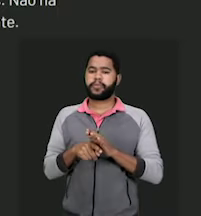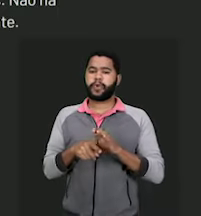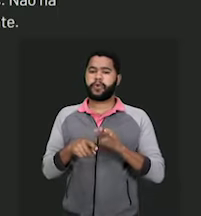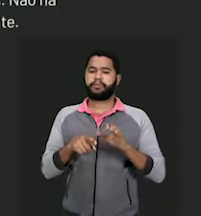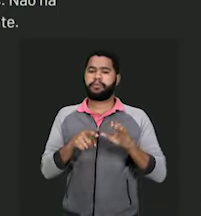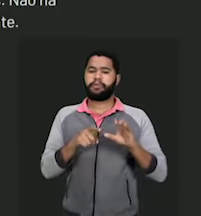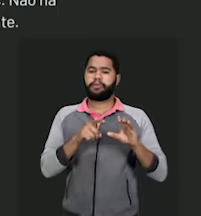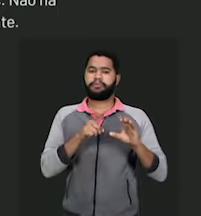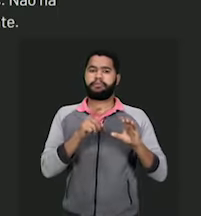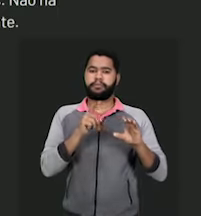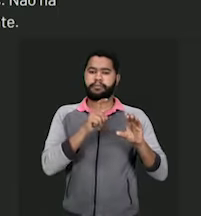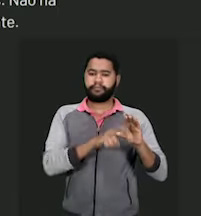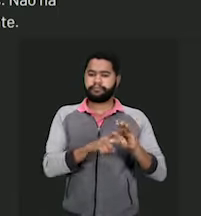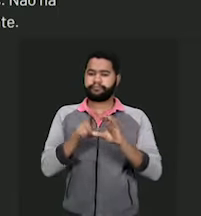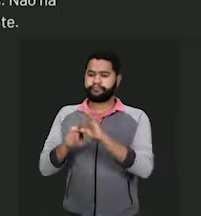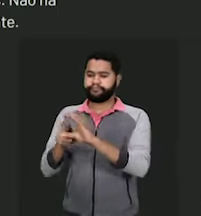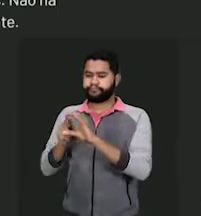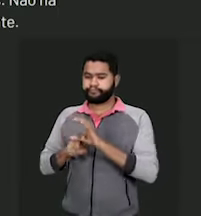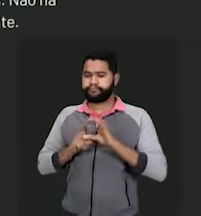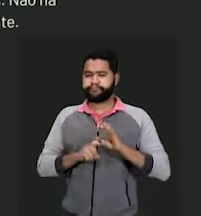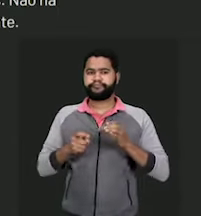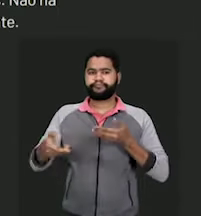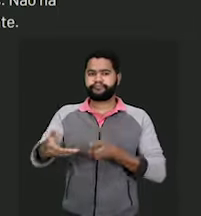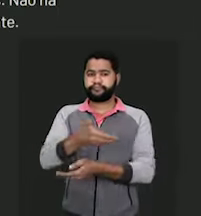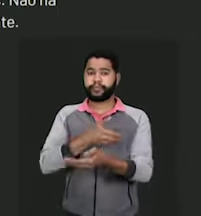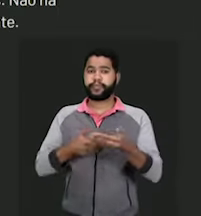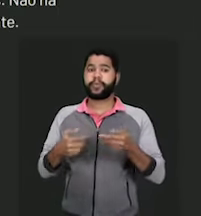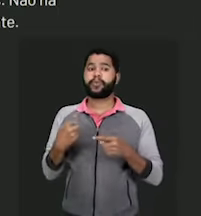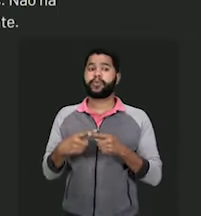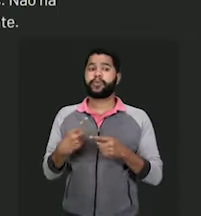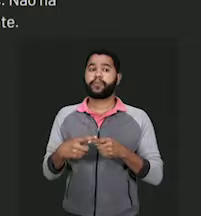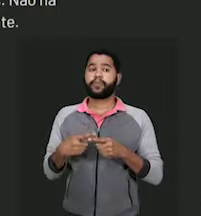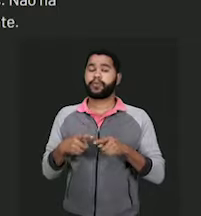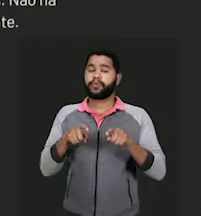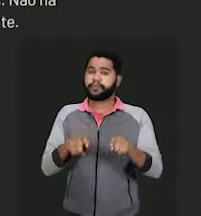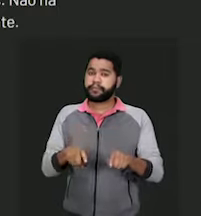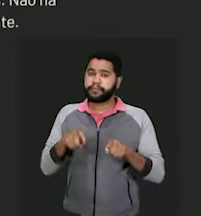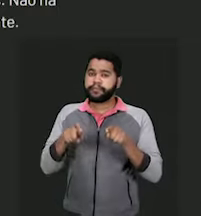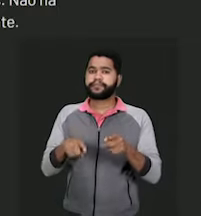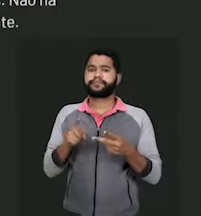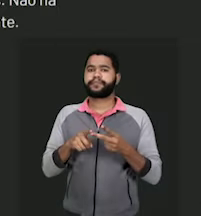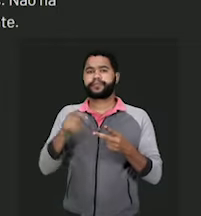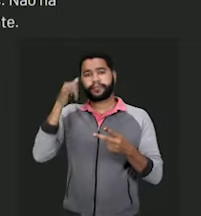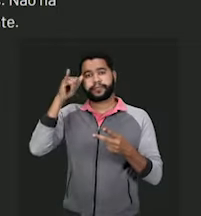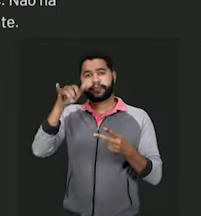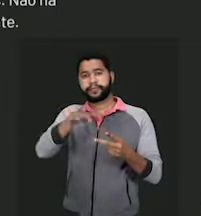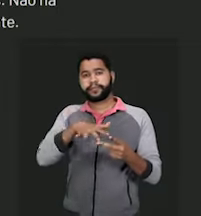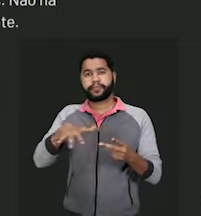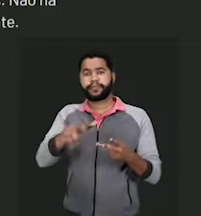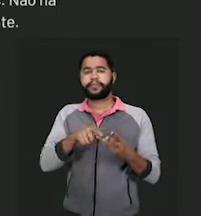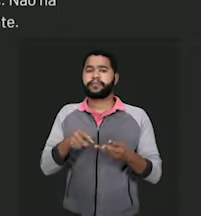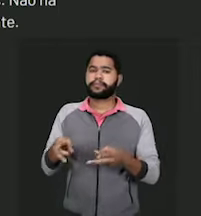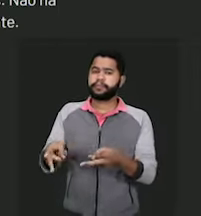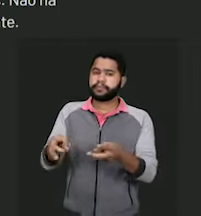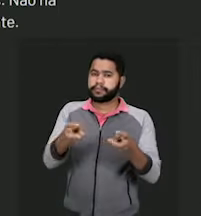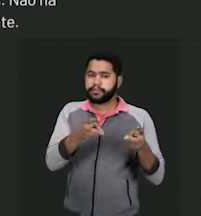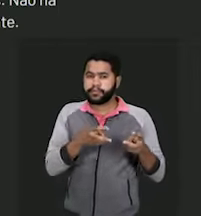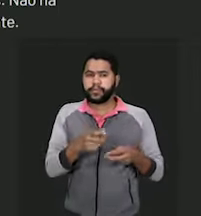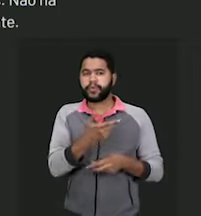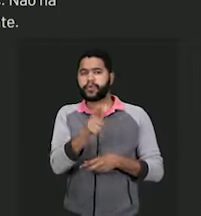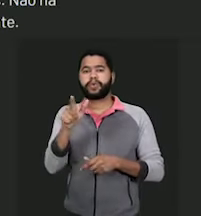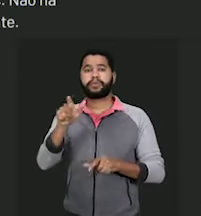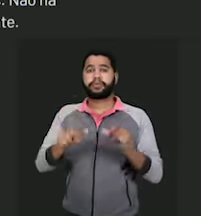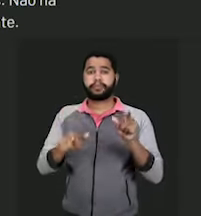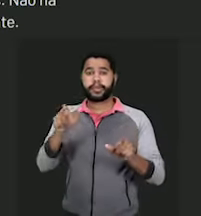ou seja um depende do outro porque as agricultor porque os agricultores pecuaristas extrativistas e